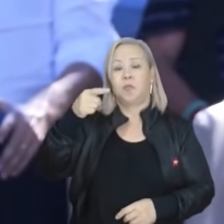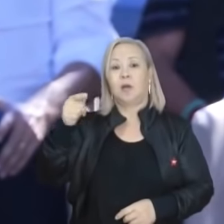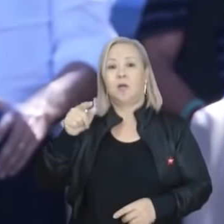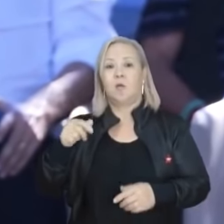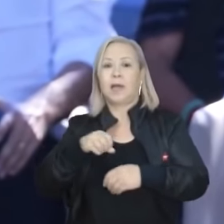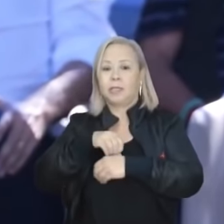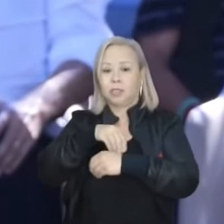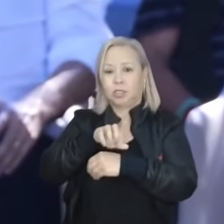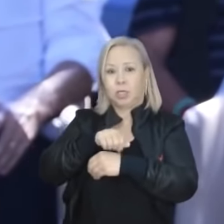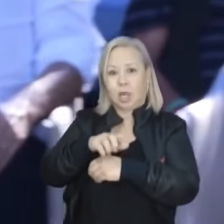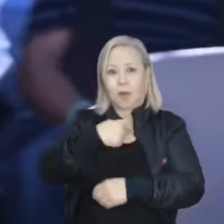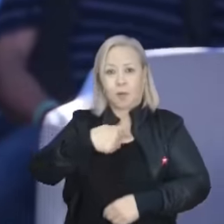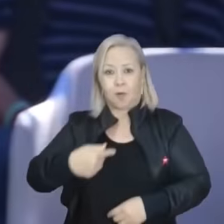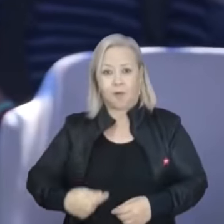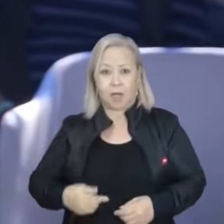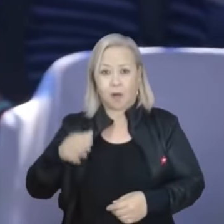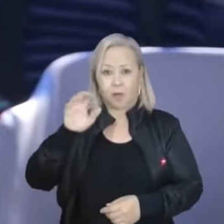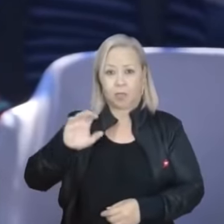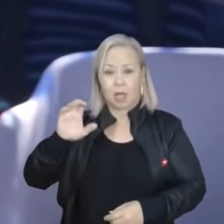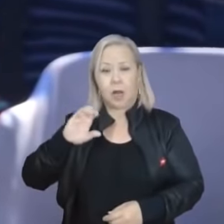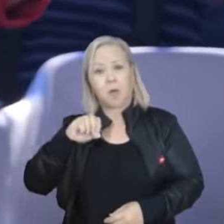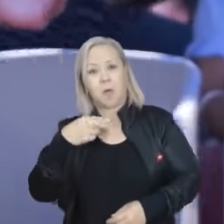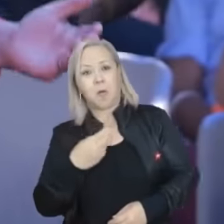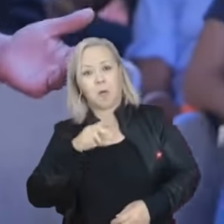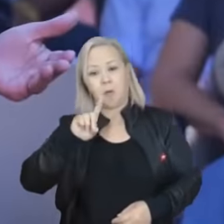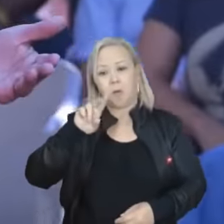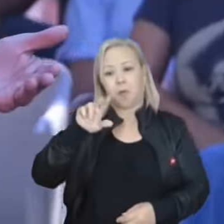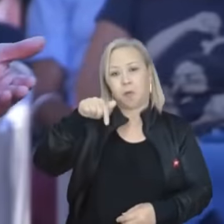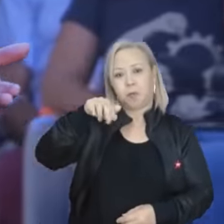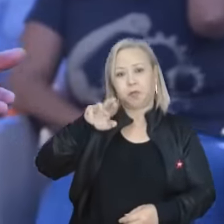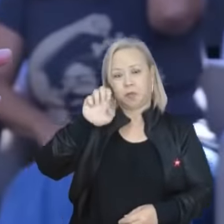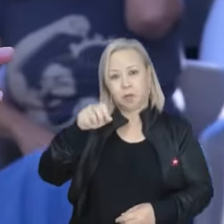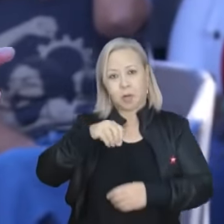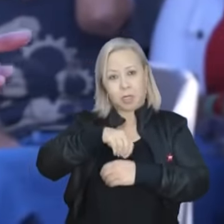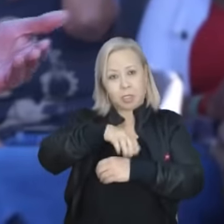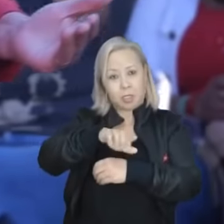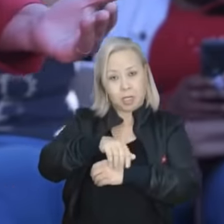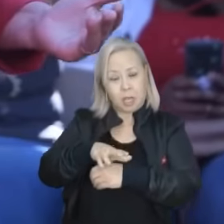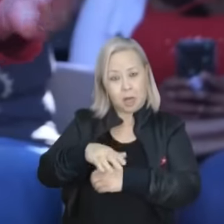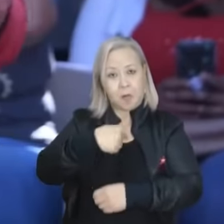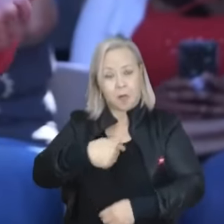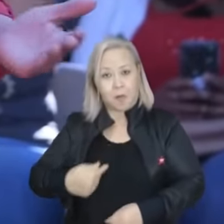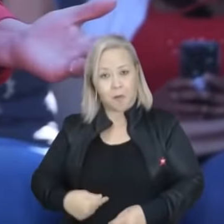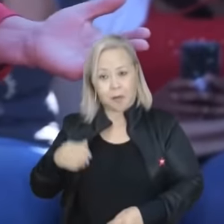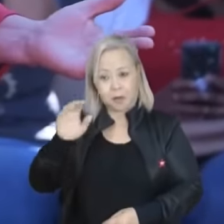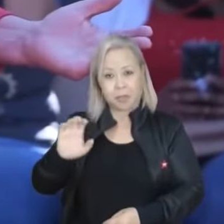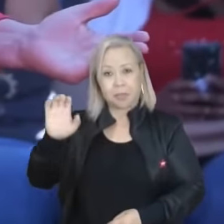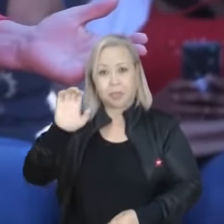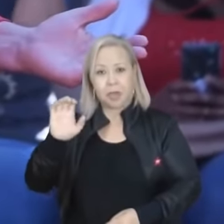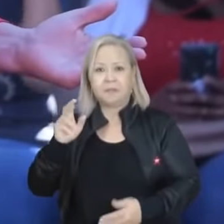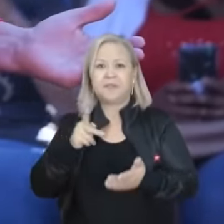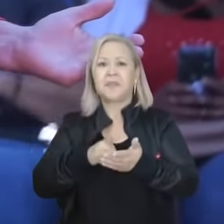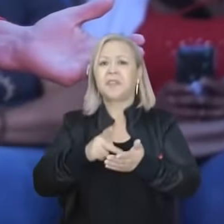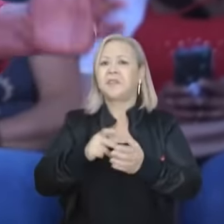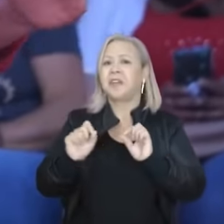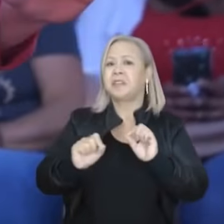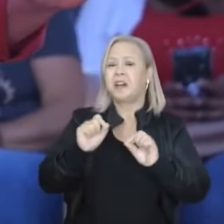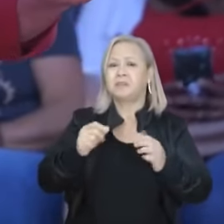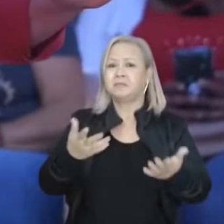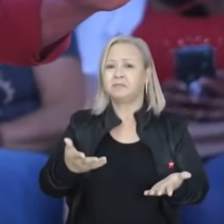quando um duque era indicado para governar um estado, quando ele governava para a turma dele.